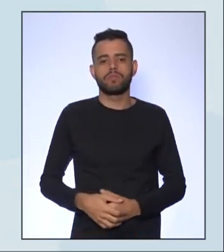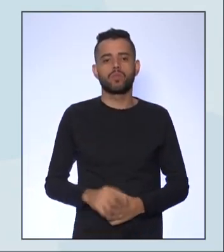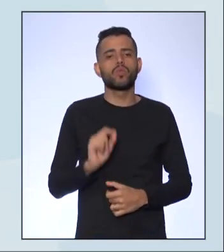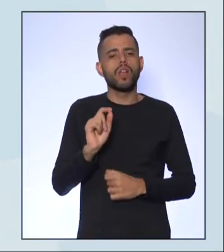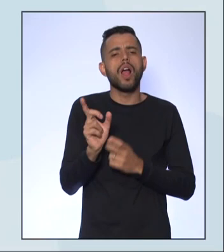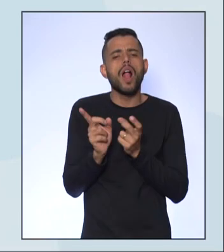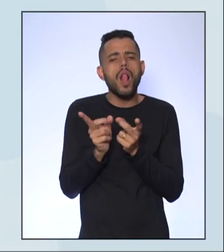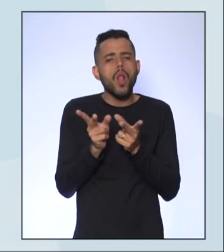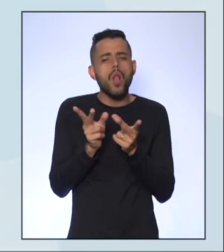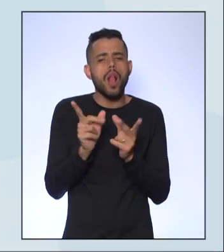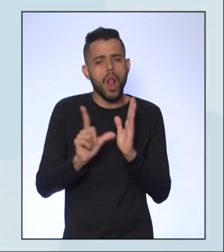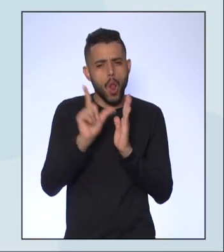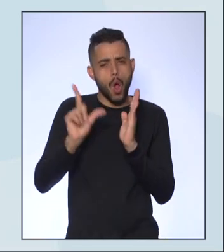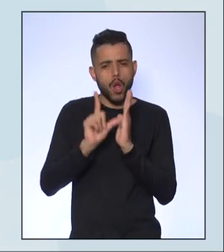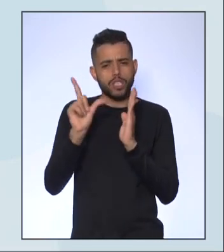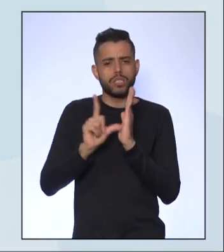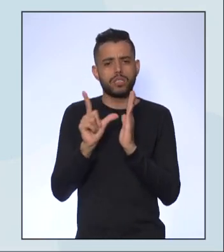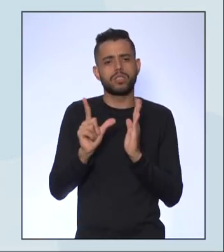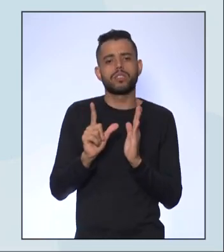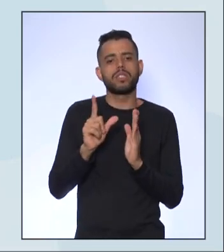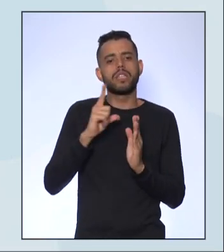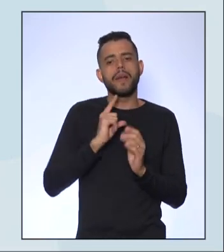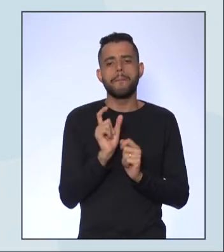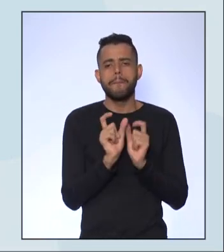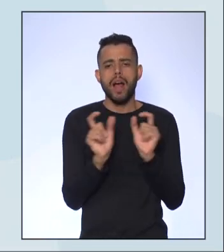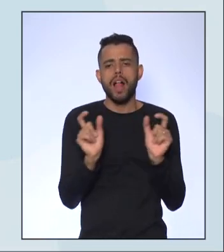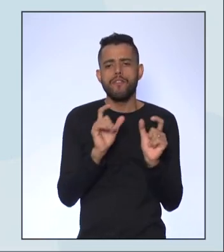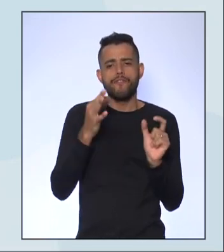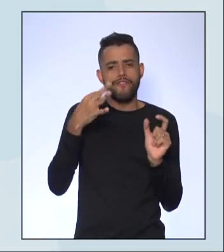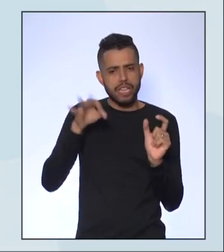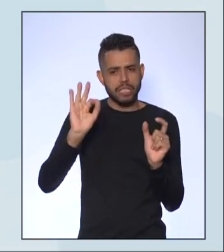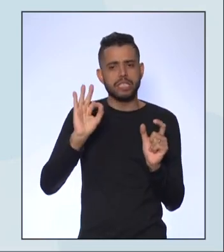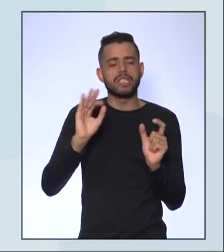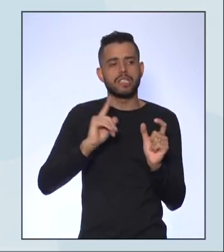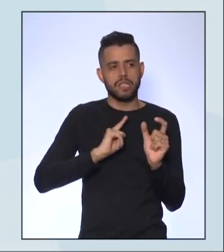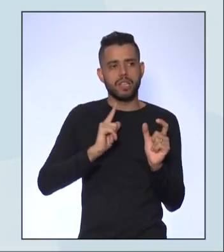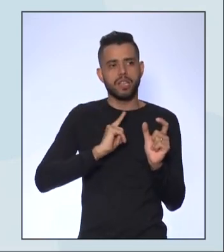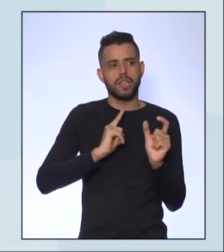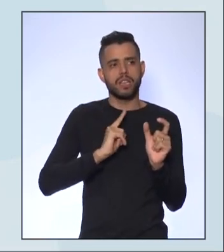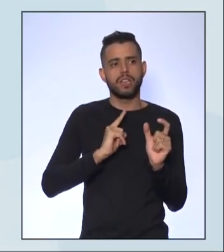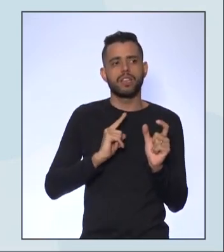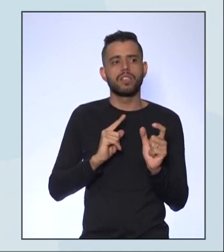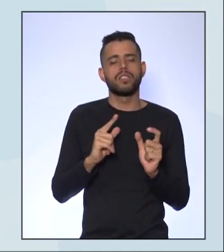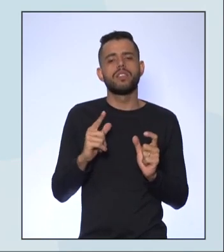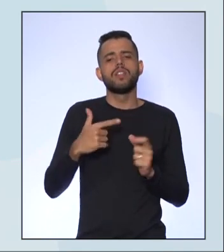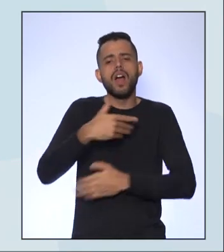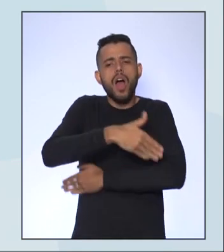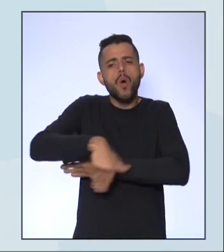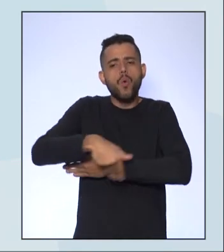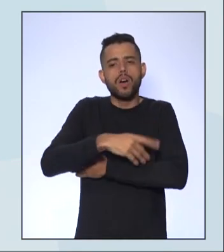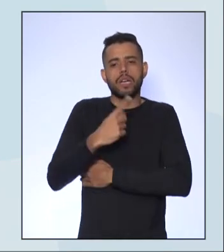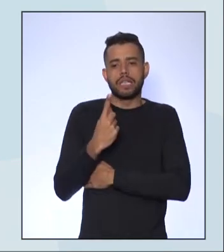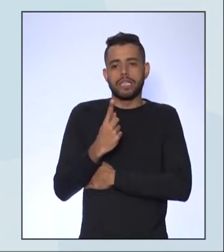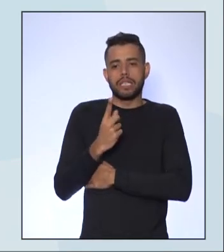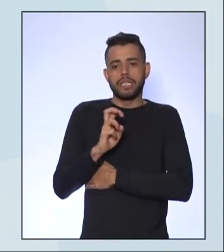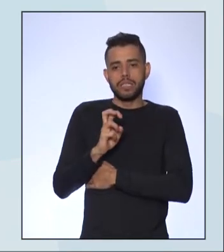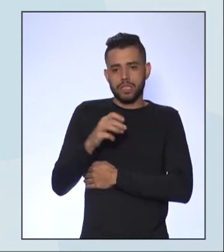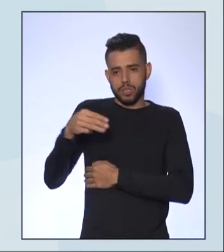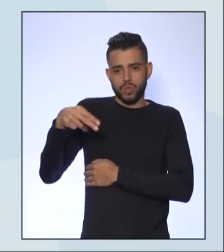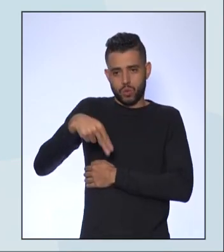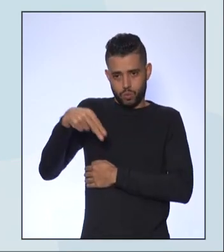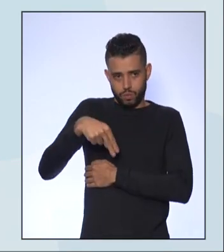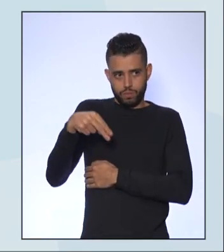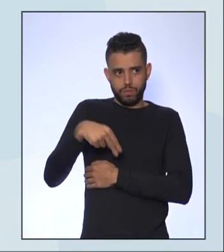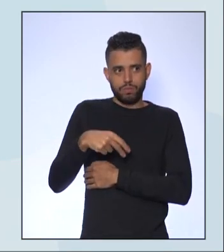tem palavras em francês nessa matéria. Ela ficava na 15 de novembro, que era um endereço nobre, que você